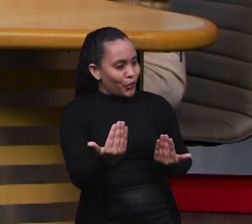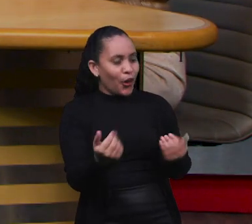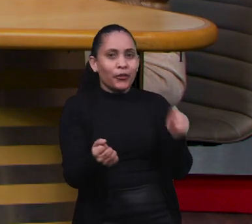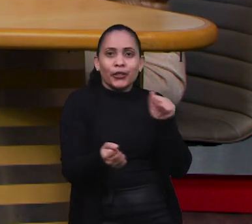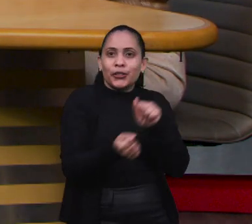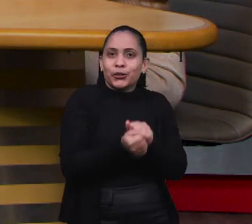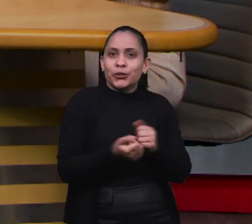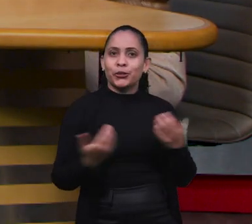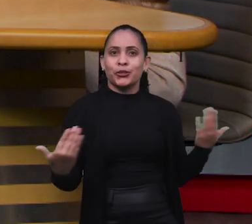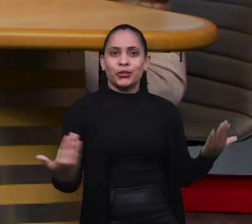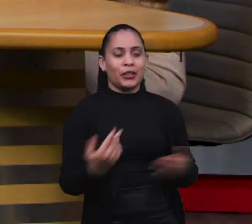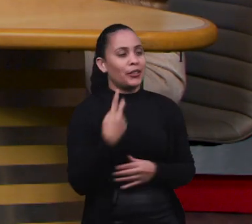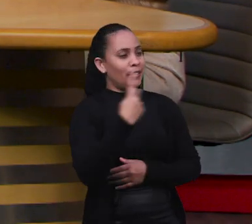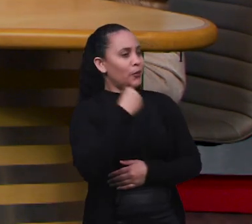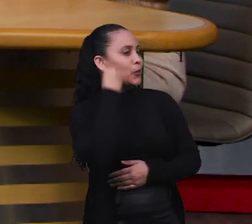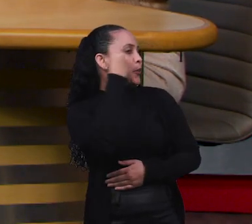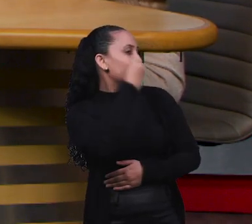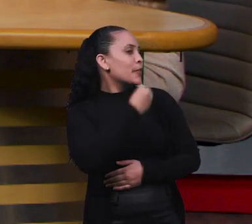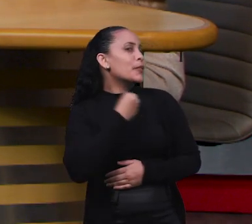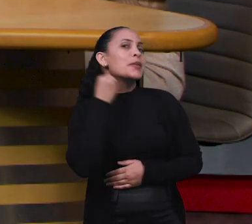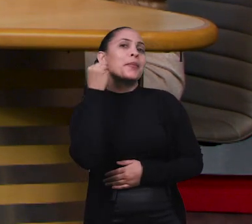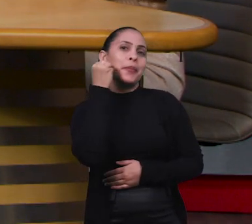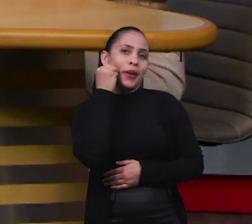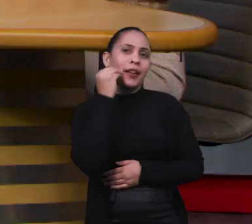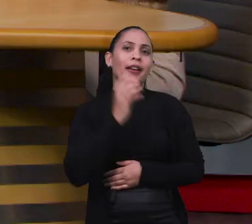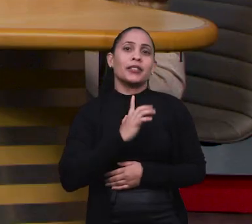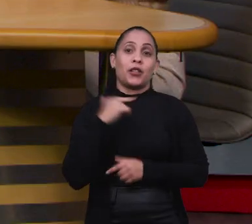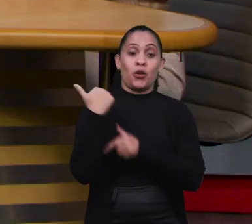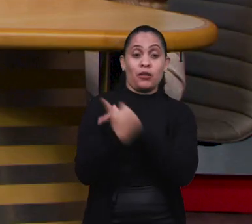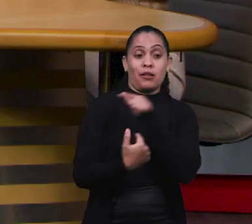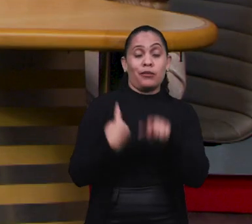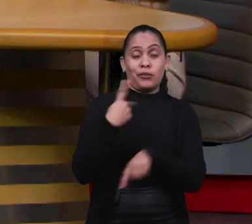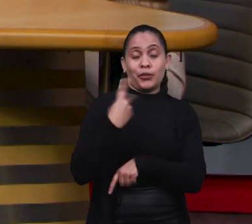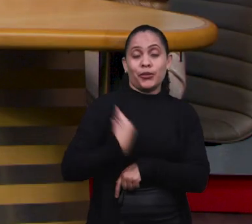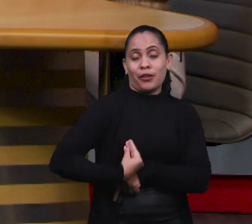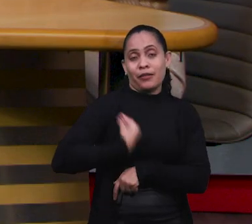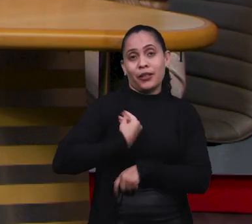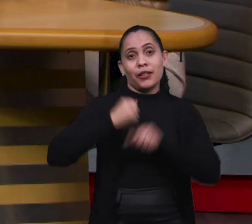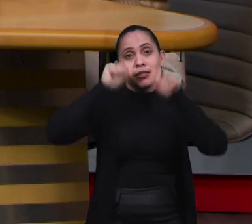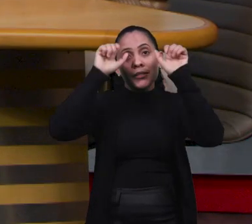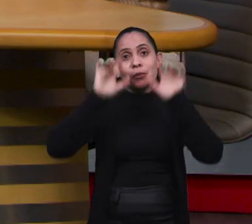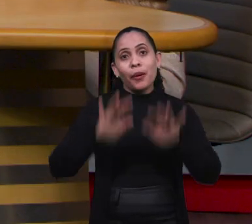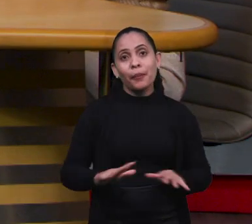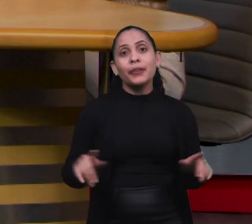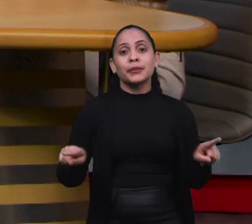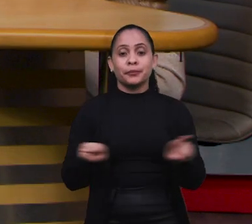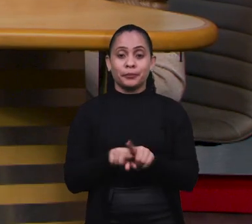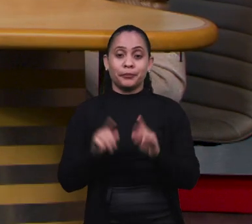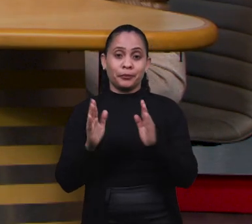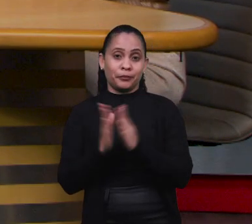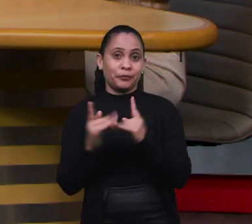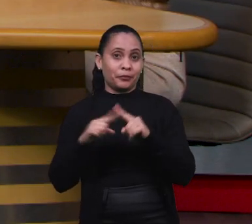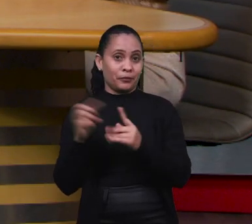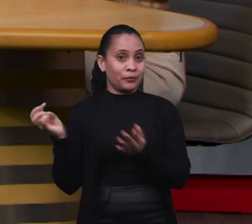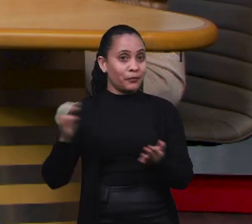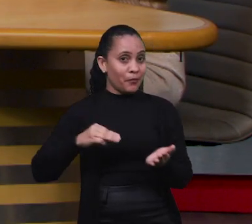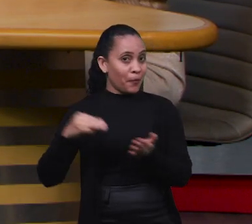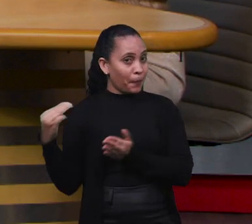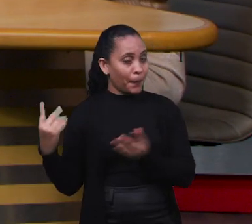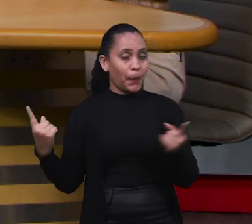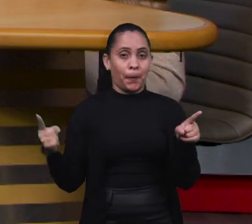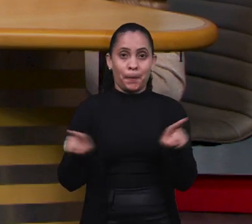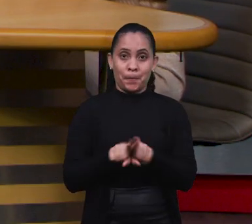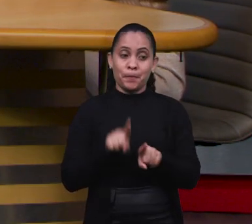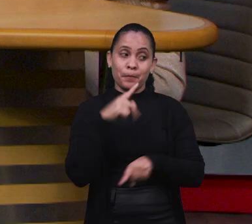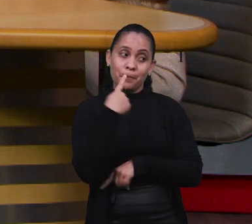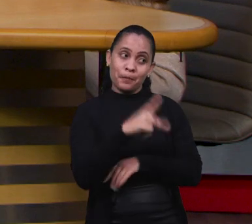que tem suas experiências, tem lutado aí na sua vida e tem sido uma bênção, tanto para a igreja, né, também quanto para a